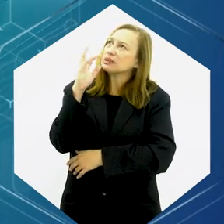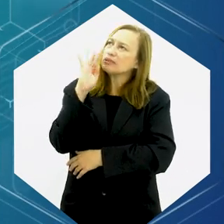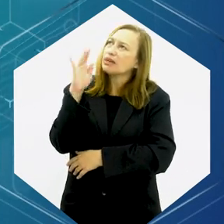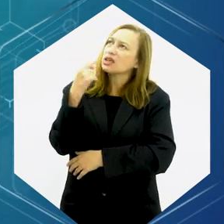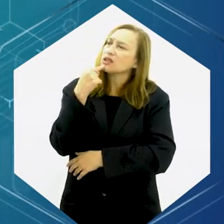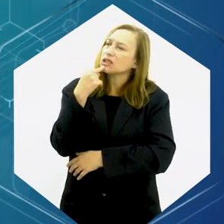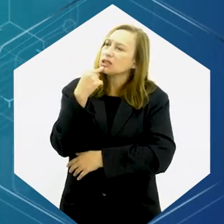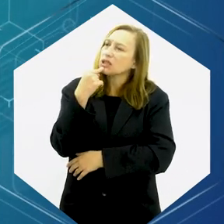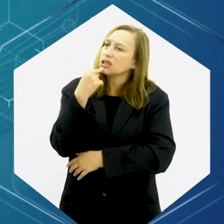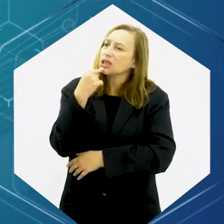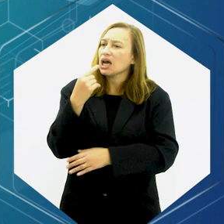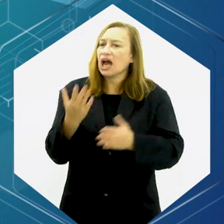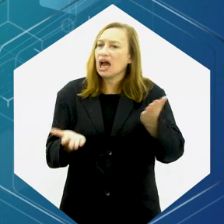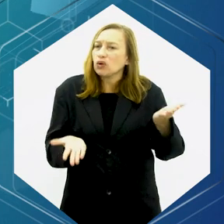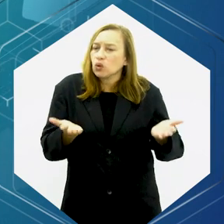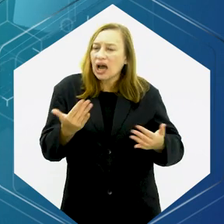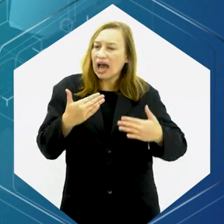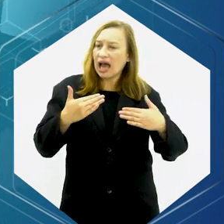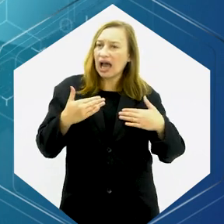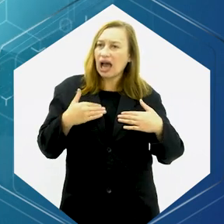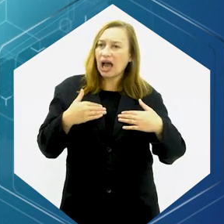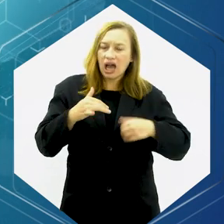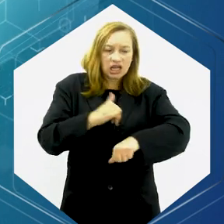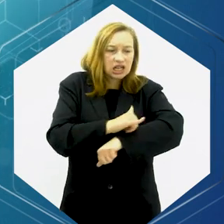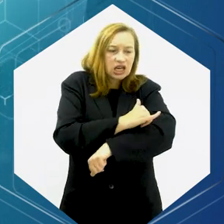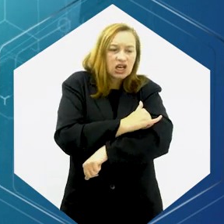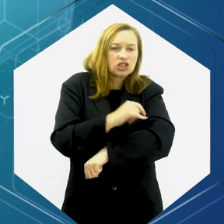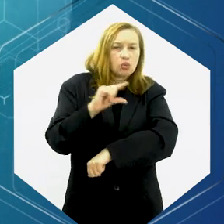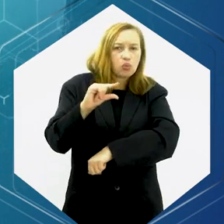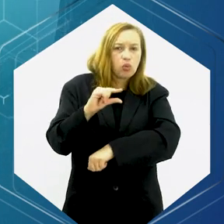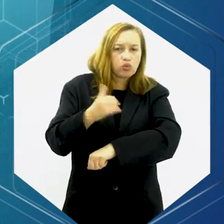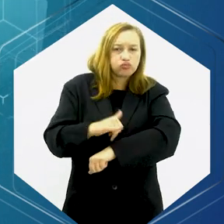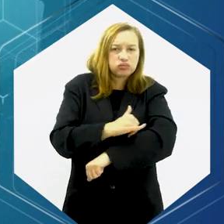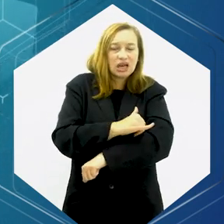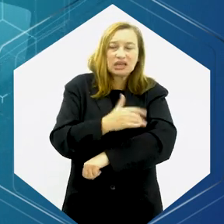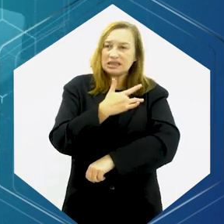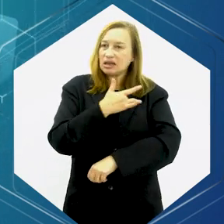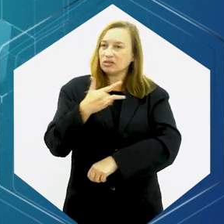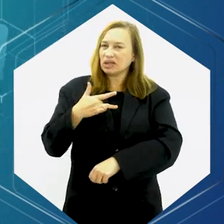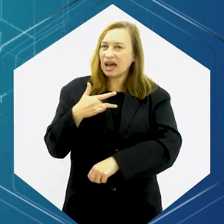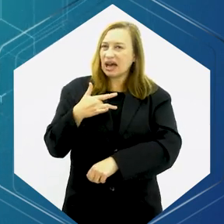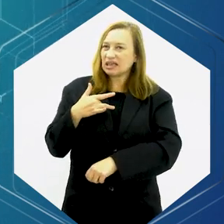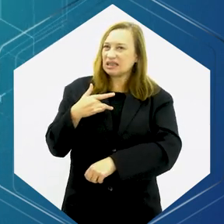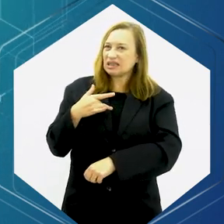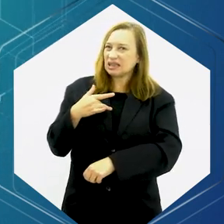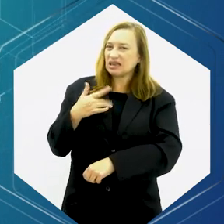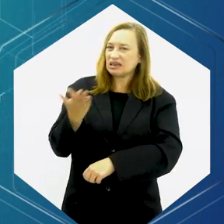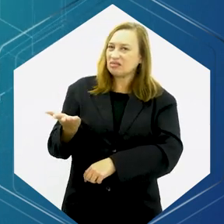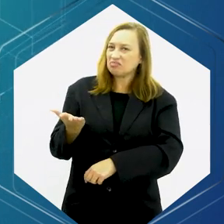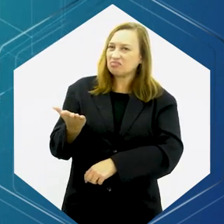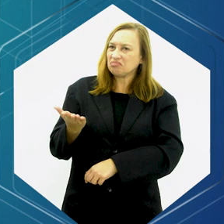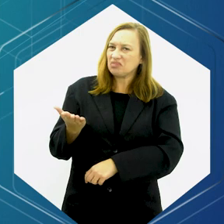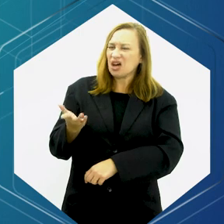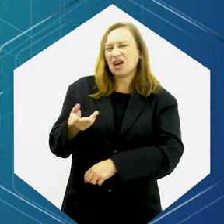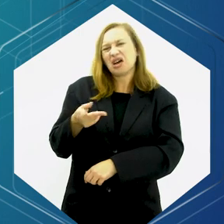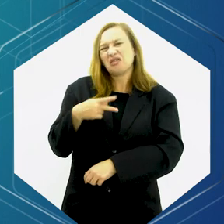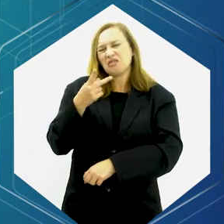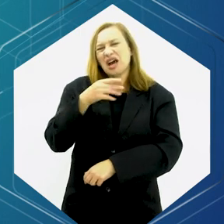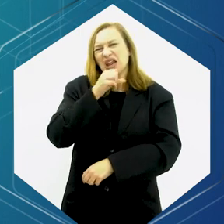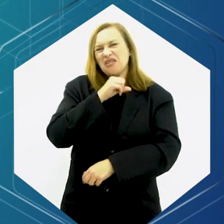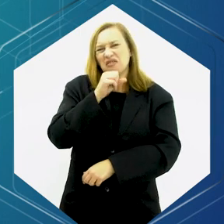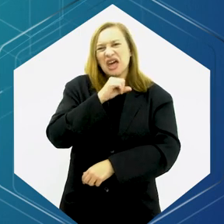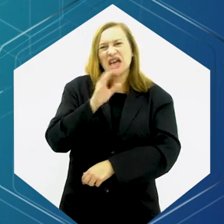imagem de que o quanto a criança é um pouco mais gordinha né está mais saudável Então essa é uma ideia bastante antiga não é